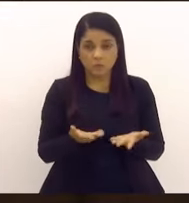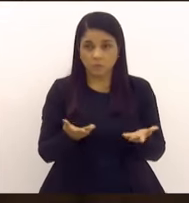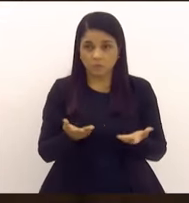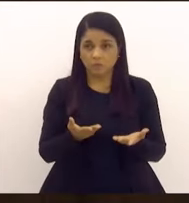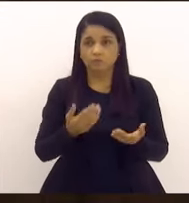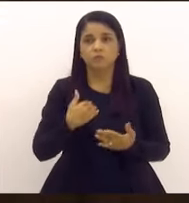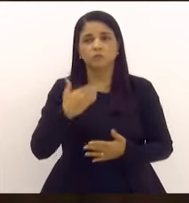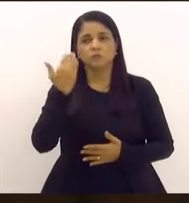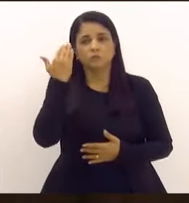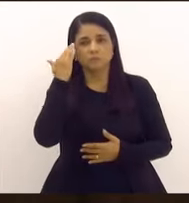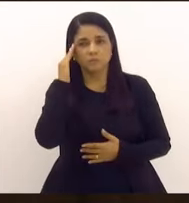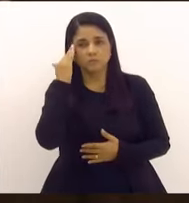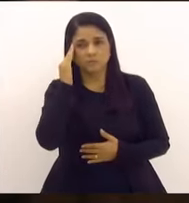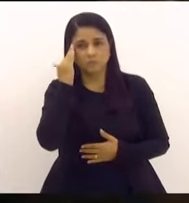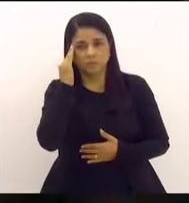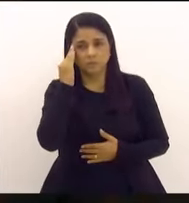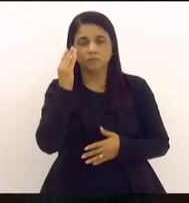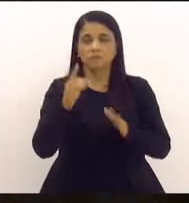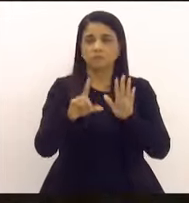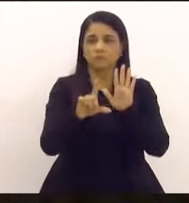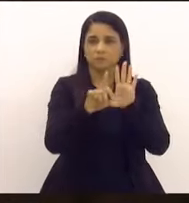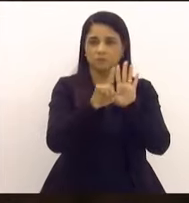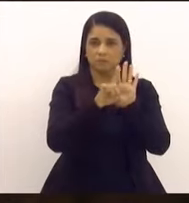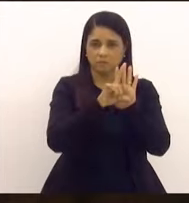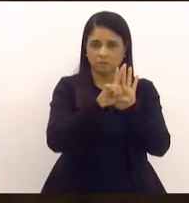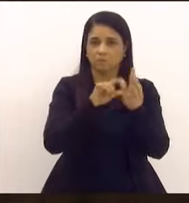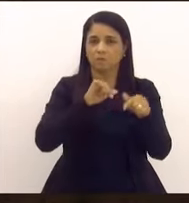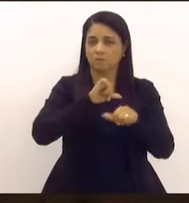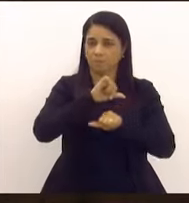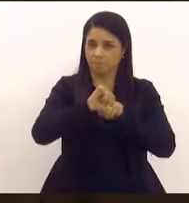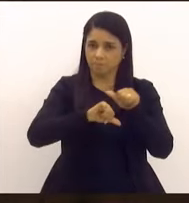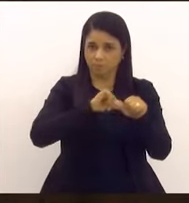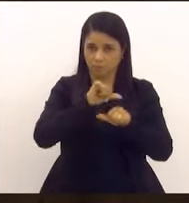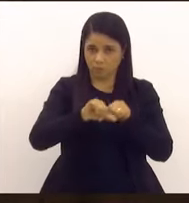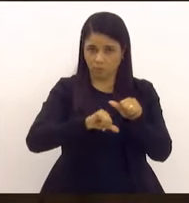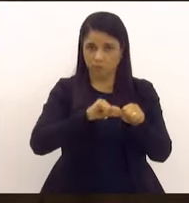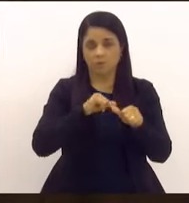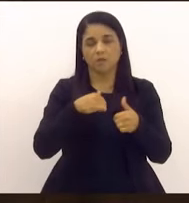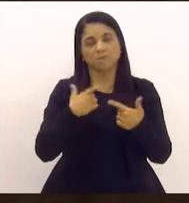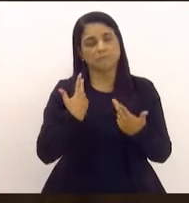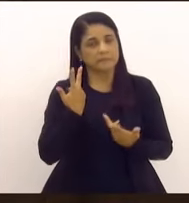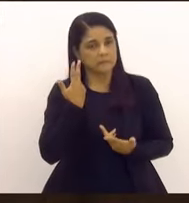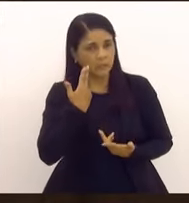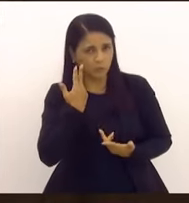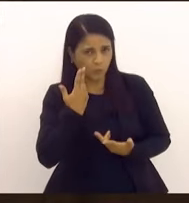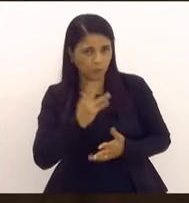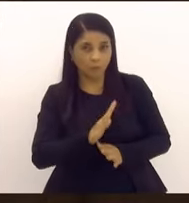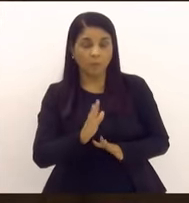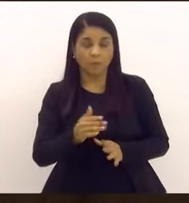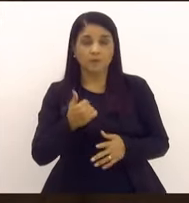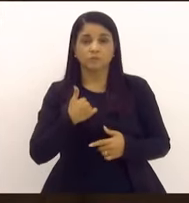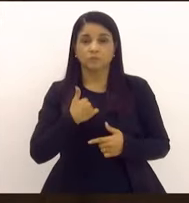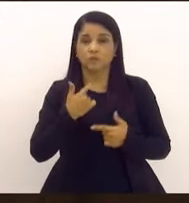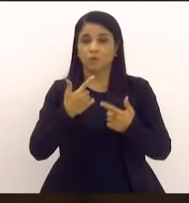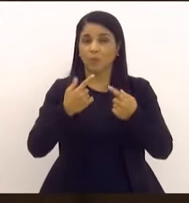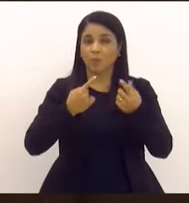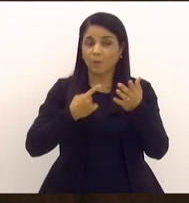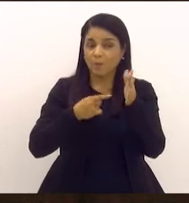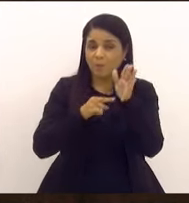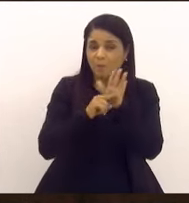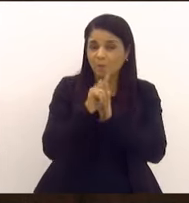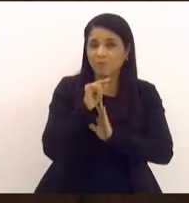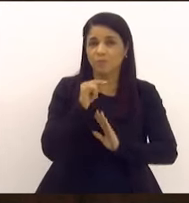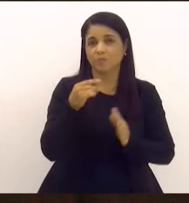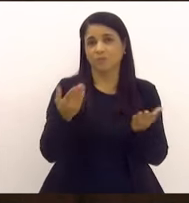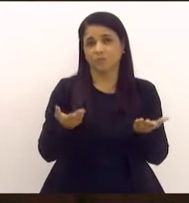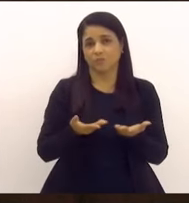até compreendendo que a lei muda e que é natural que mude, mas o que está sendo questionado aqui, eu